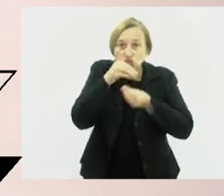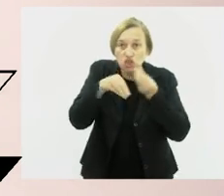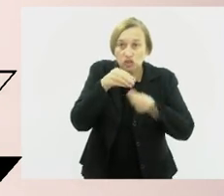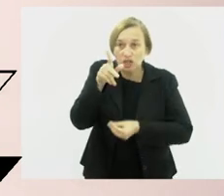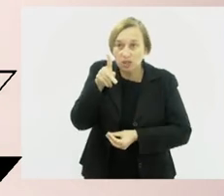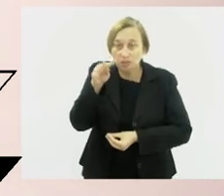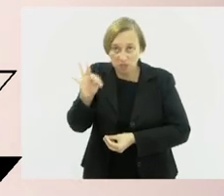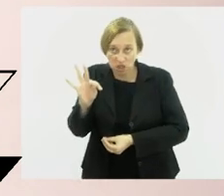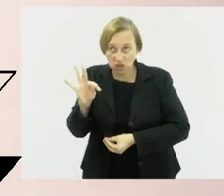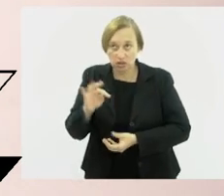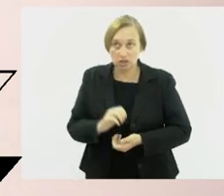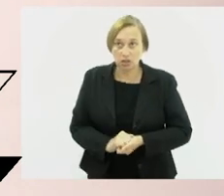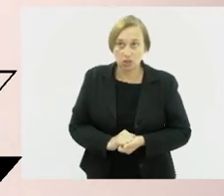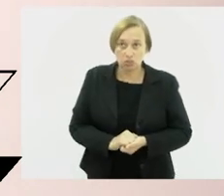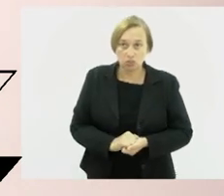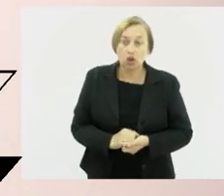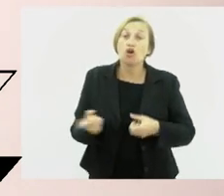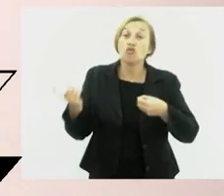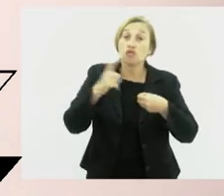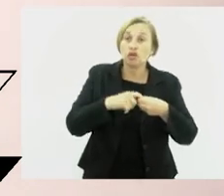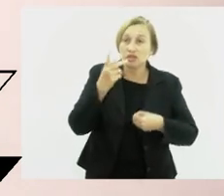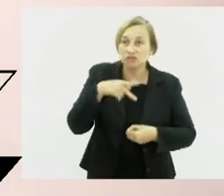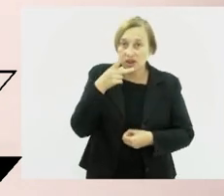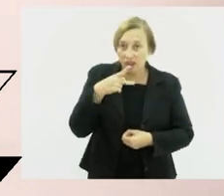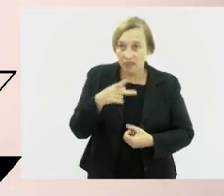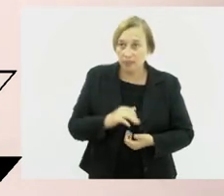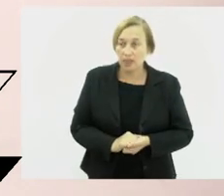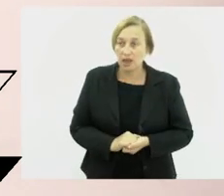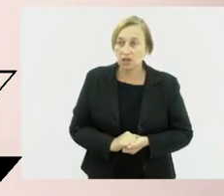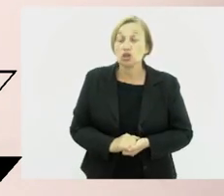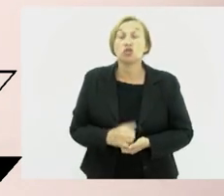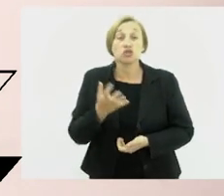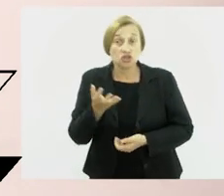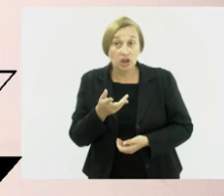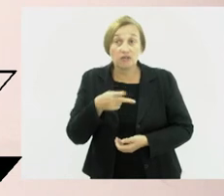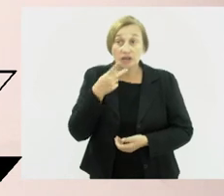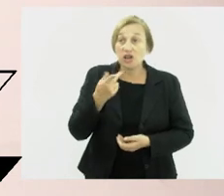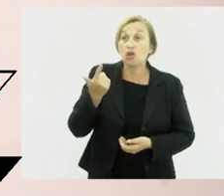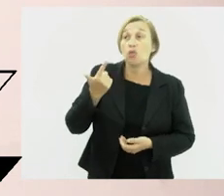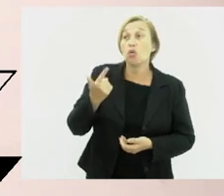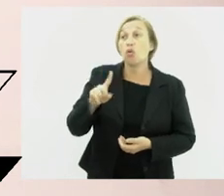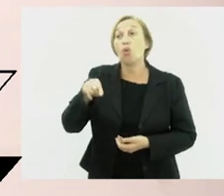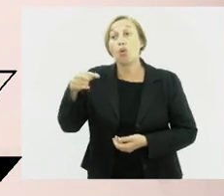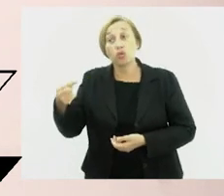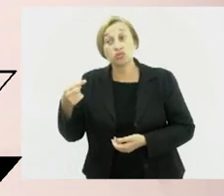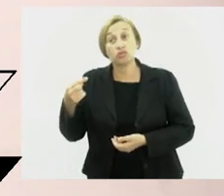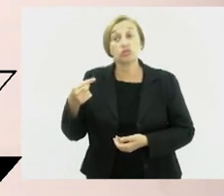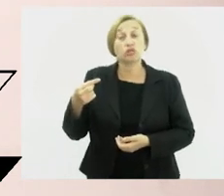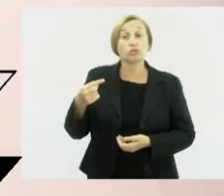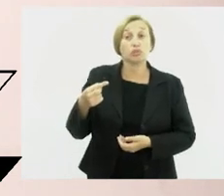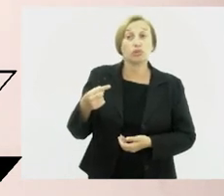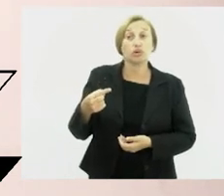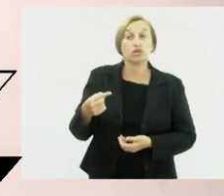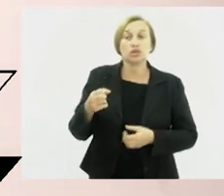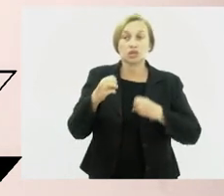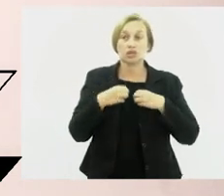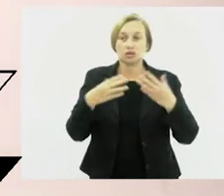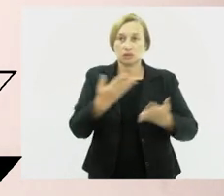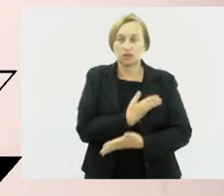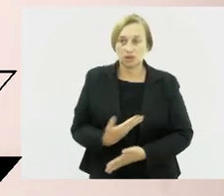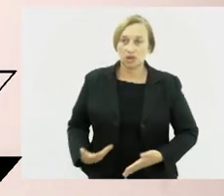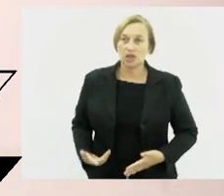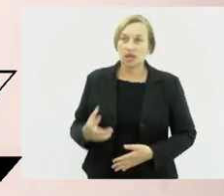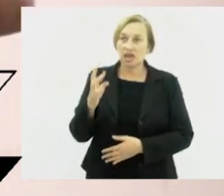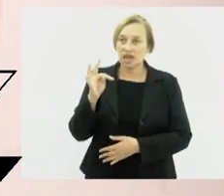pitbull. Volto a dizer o que eu já disse outro dia na audiência que o doutor Reinaldo